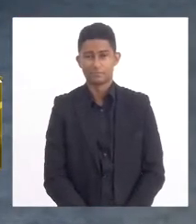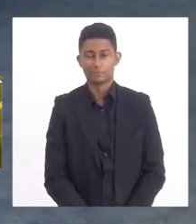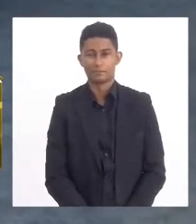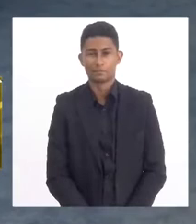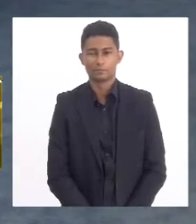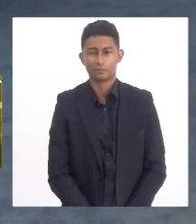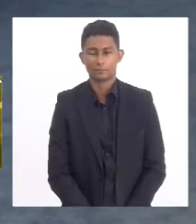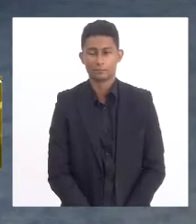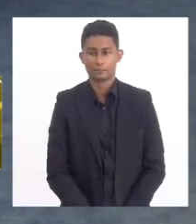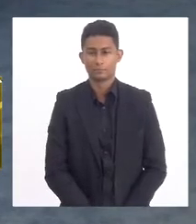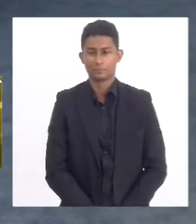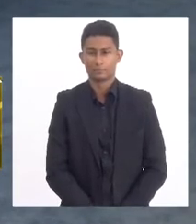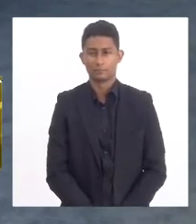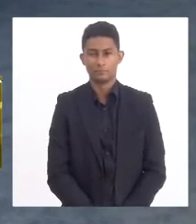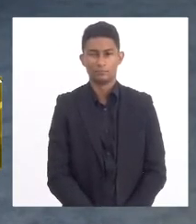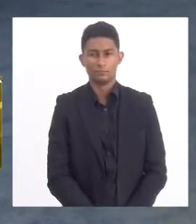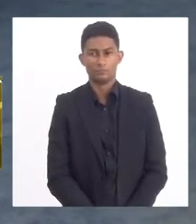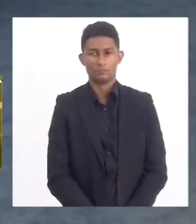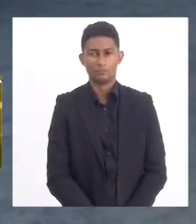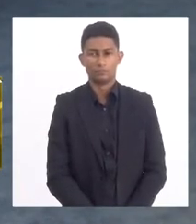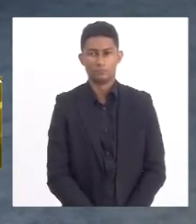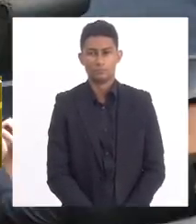E aí